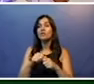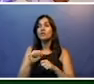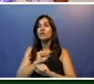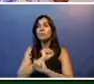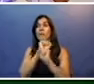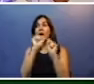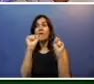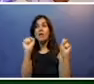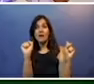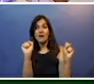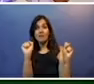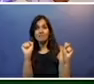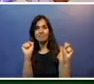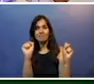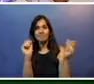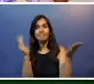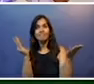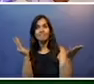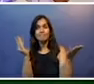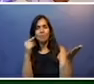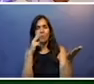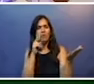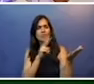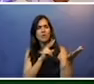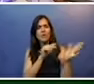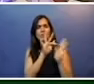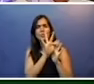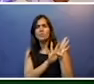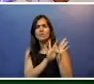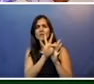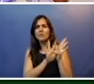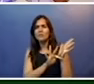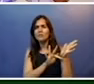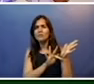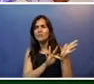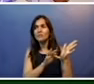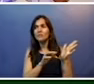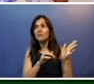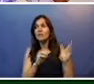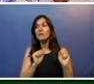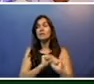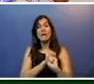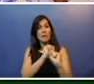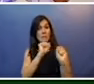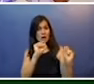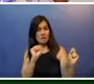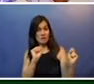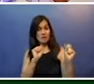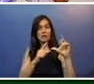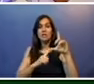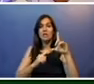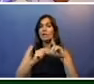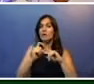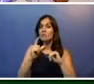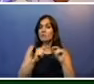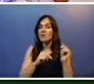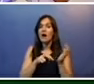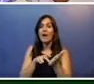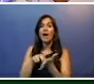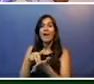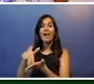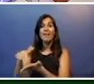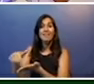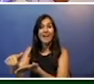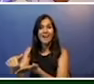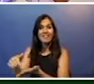Vamos voltar lá no texto, vamos ver? Olha aqui. Na manhã que brilha, ande umas